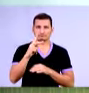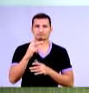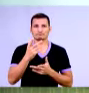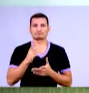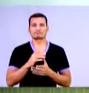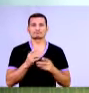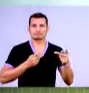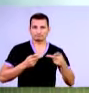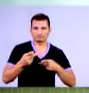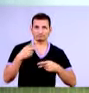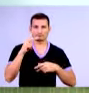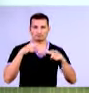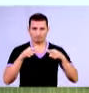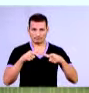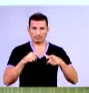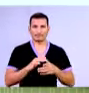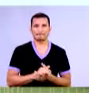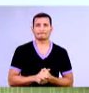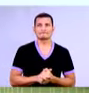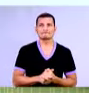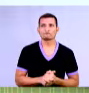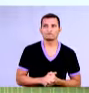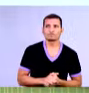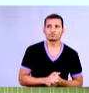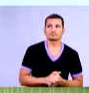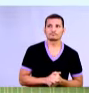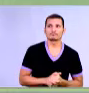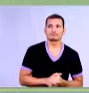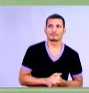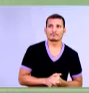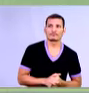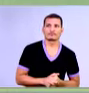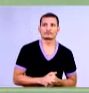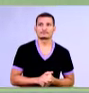sua produção, né? Mas vamos continuar.